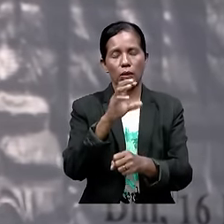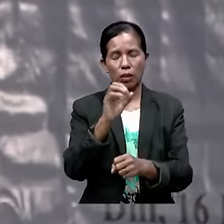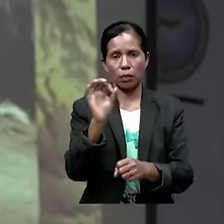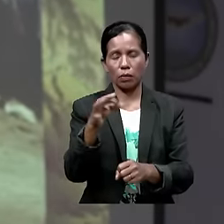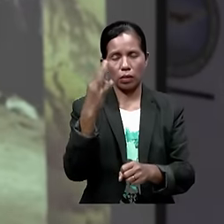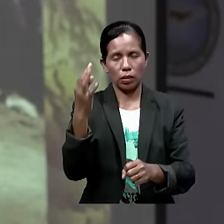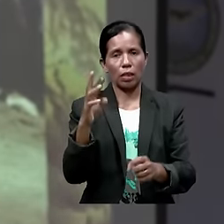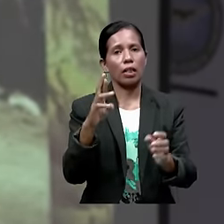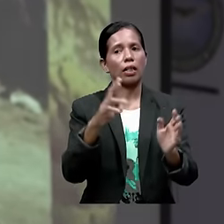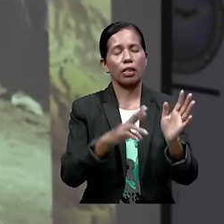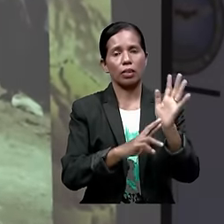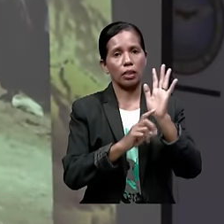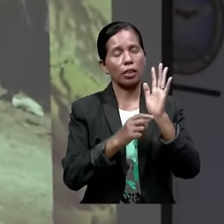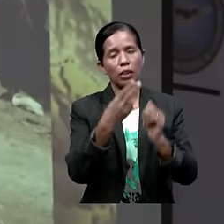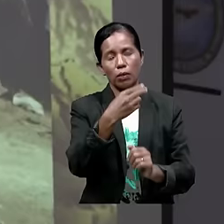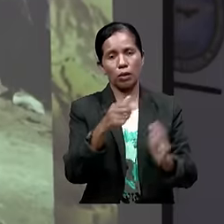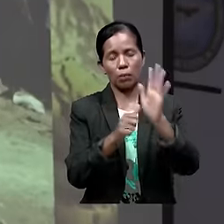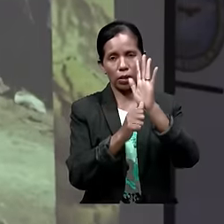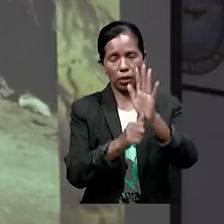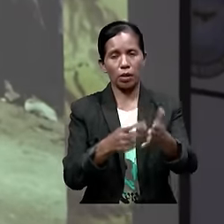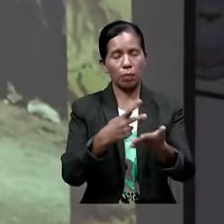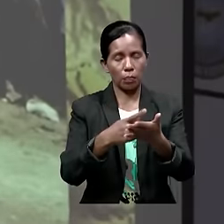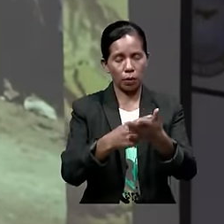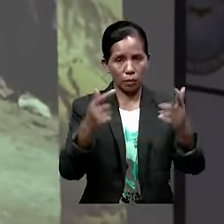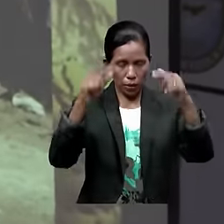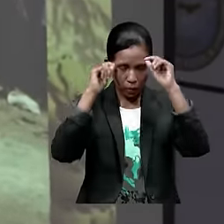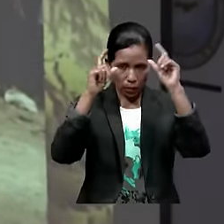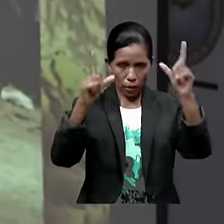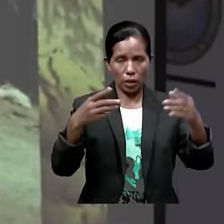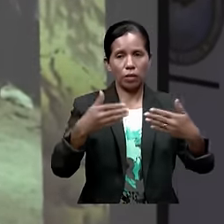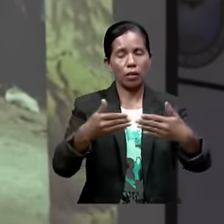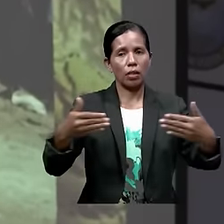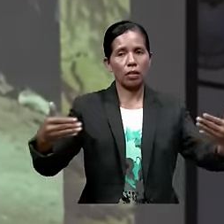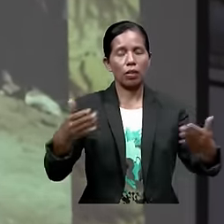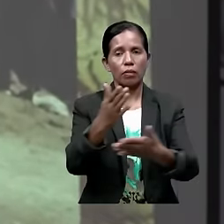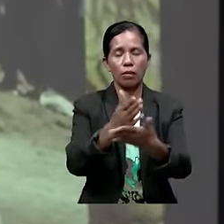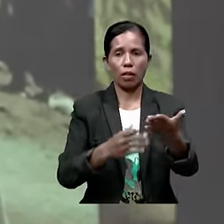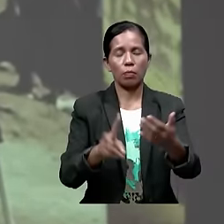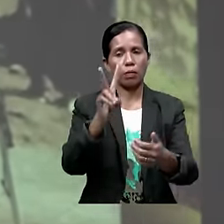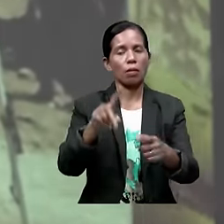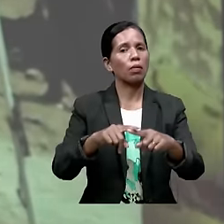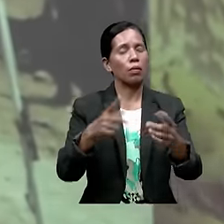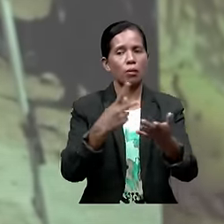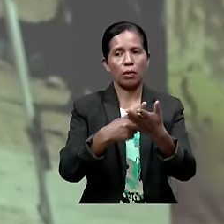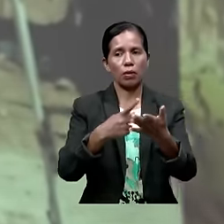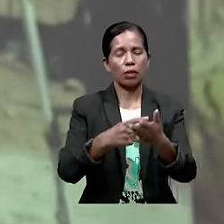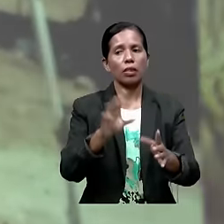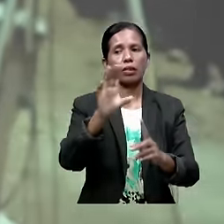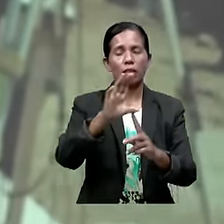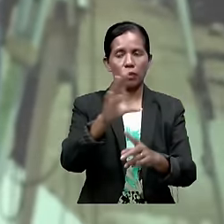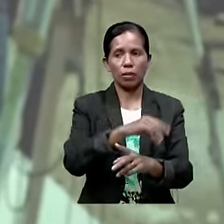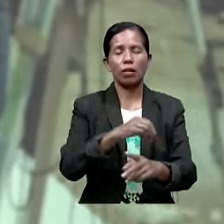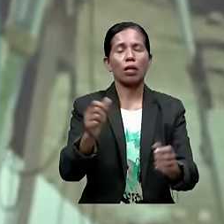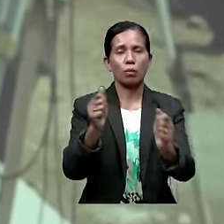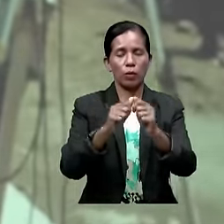Indonésia apresenta a proposta ida mai Timor-Leste atudada a linha mediana ba fronteira Naktuka Horifahe Barua. Mai be proposta refere se fi negociador hamutu